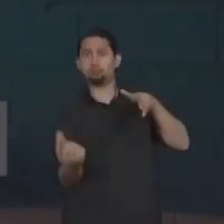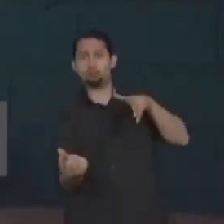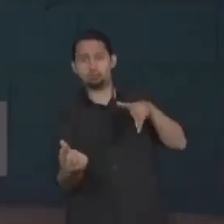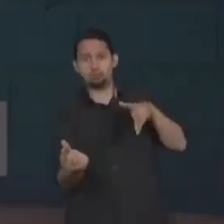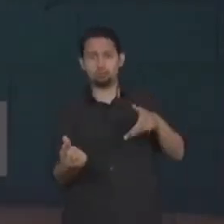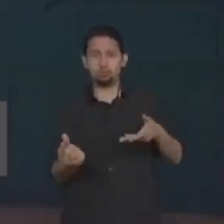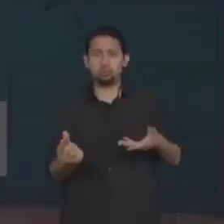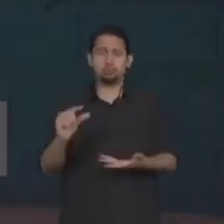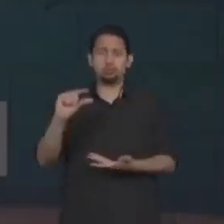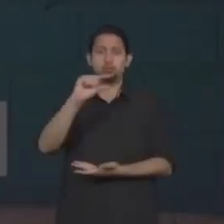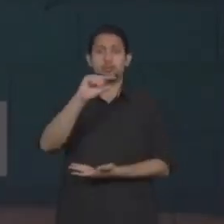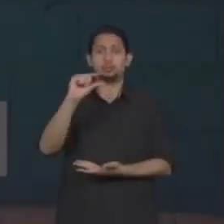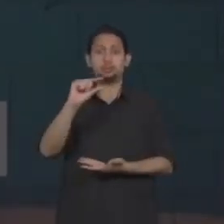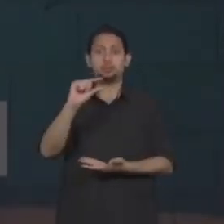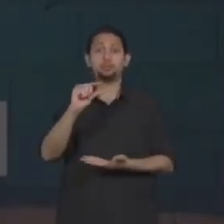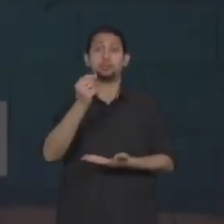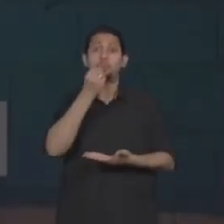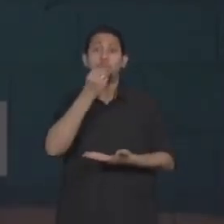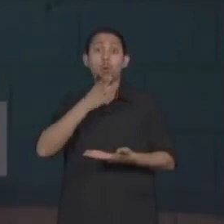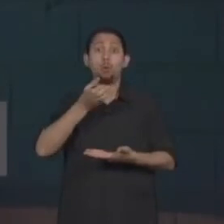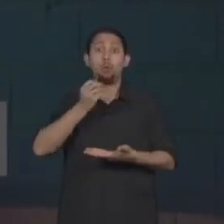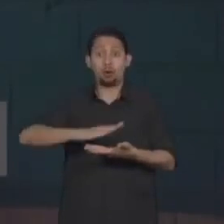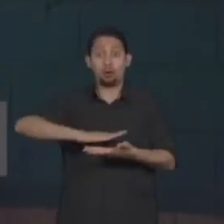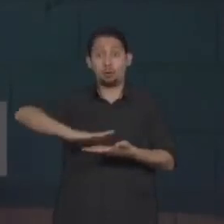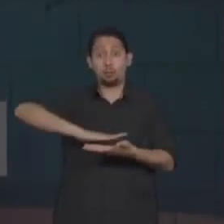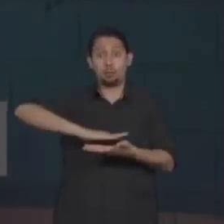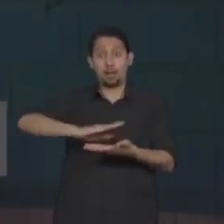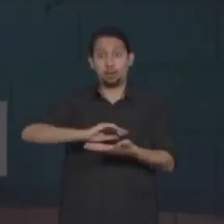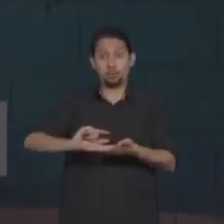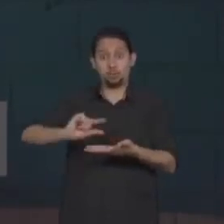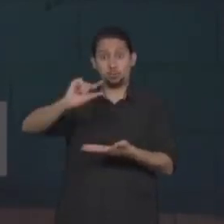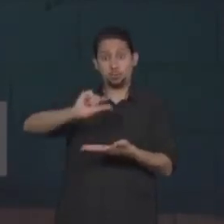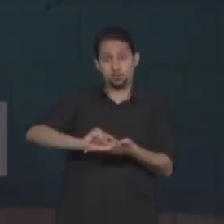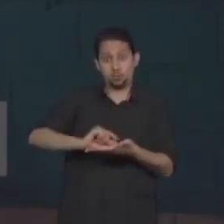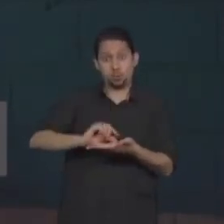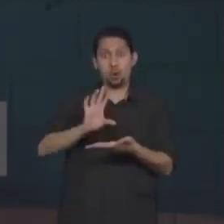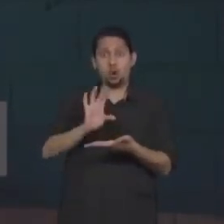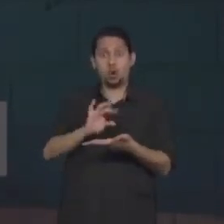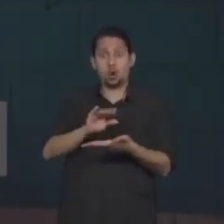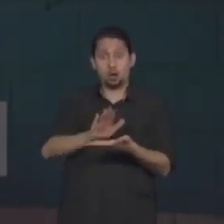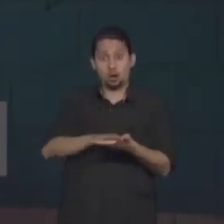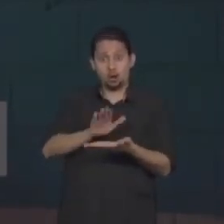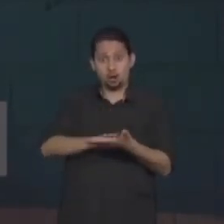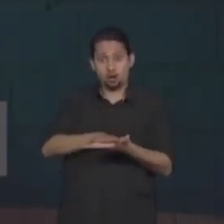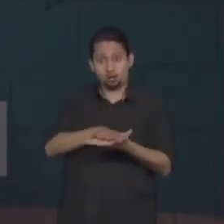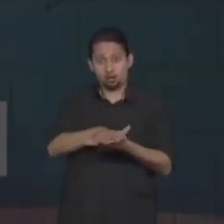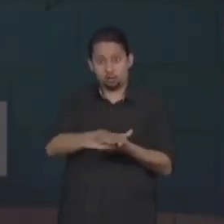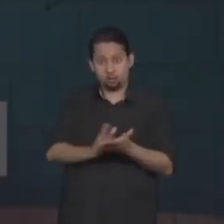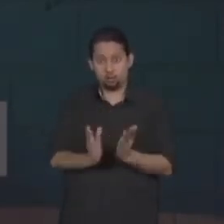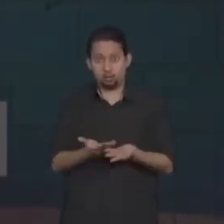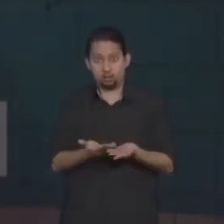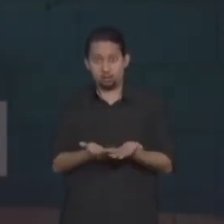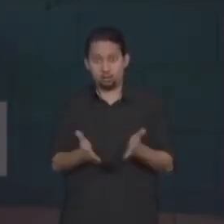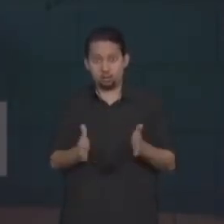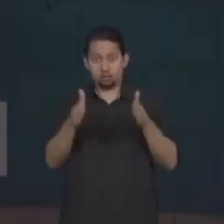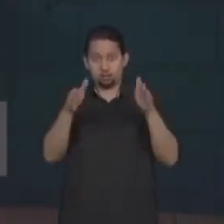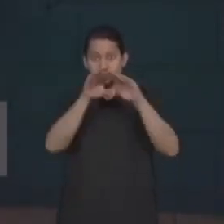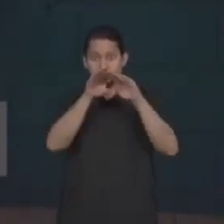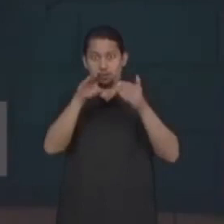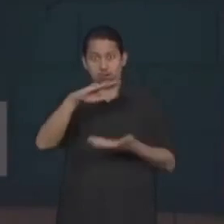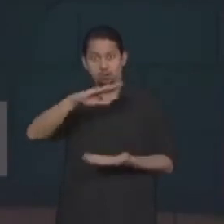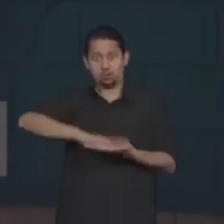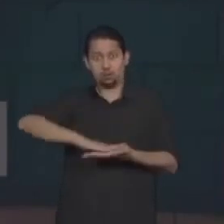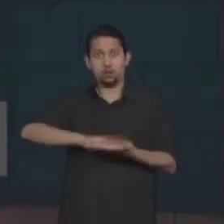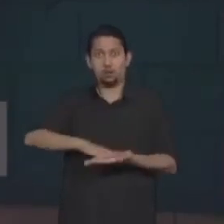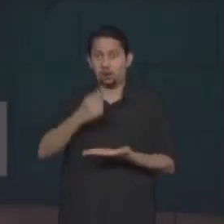cair ou para um lado ou para o outro. Então, o ideal é que você coloque a bateria embaixo do robô. Então você vai colar ela